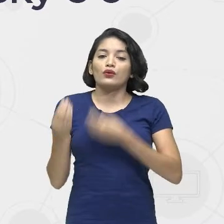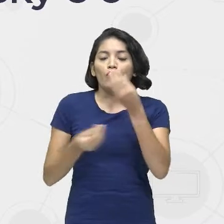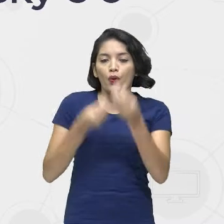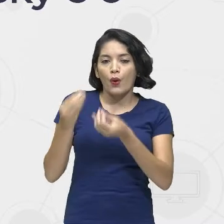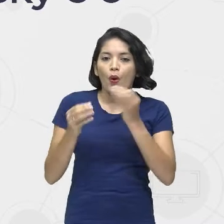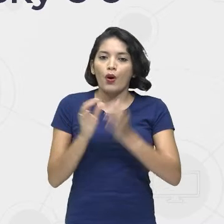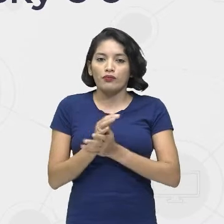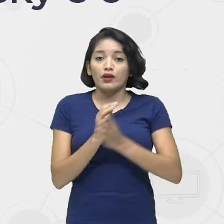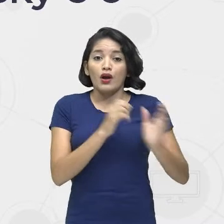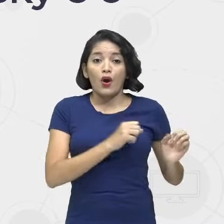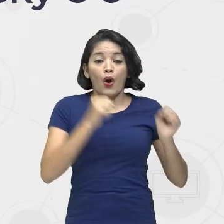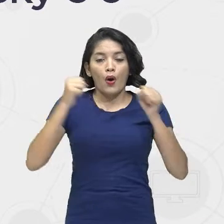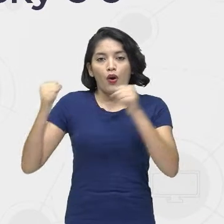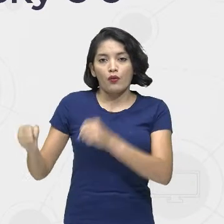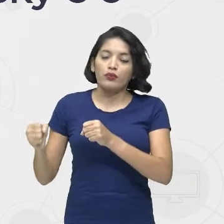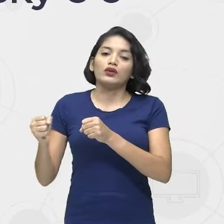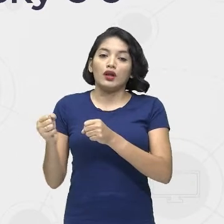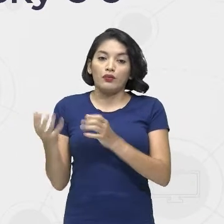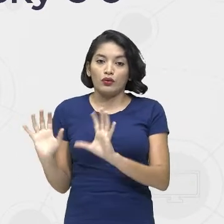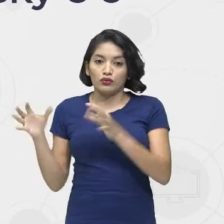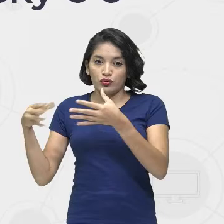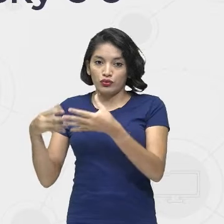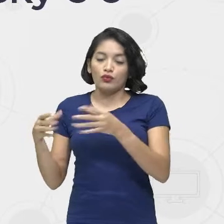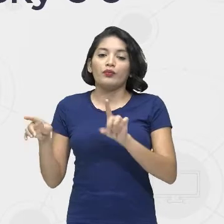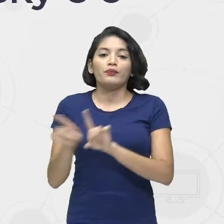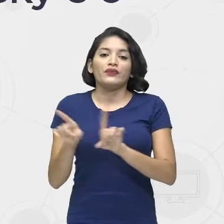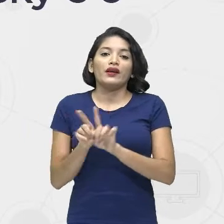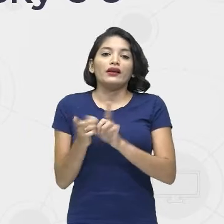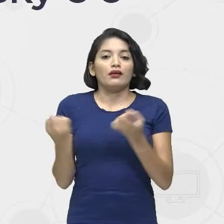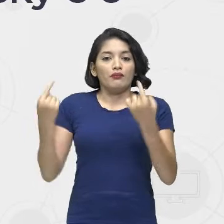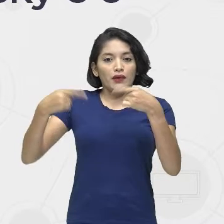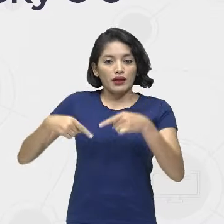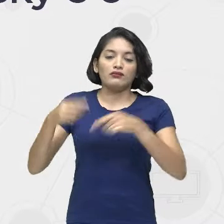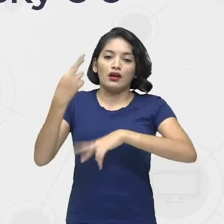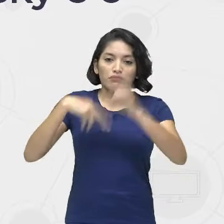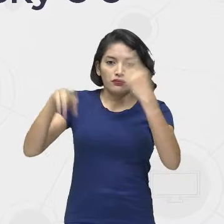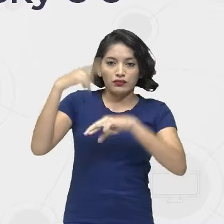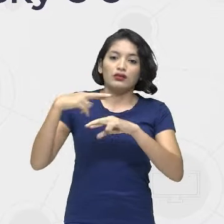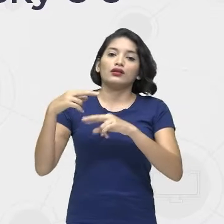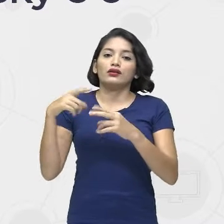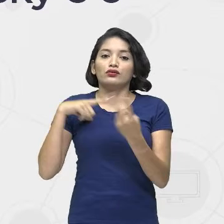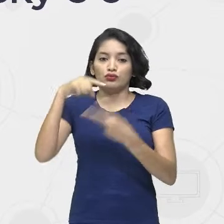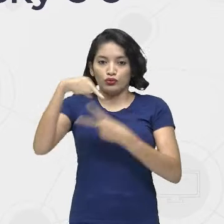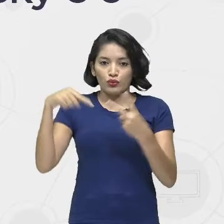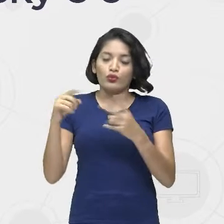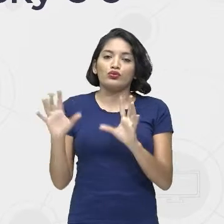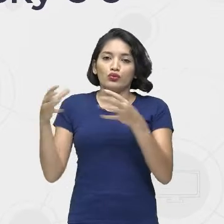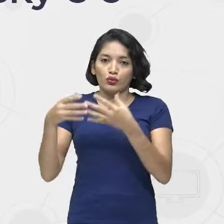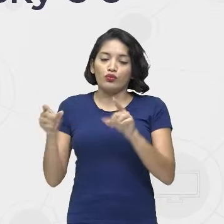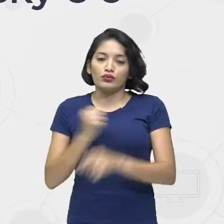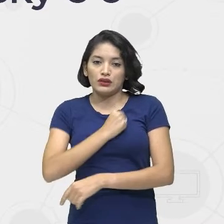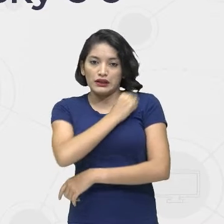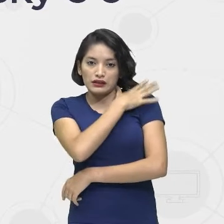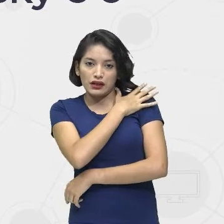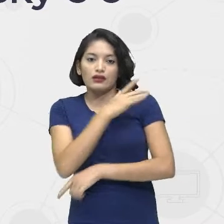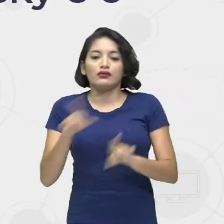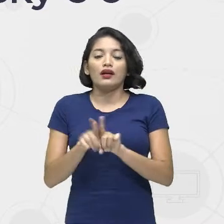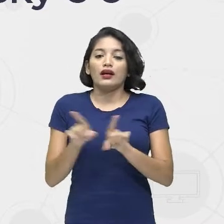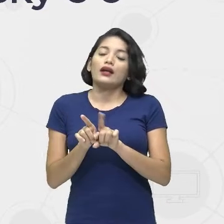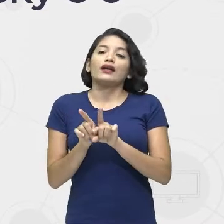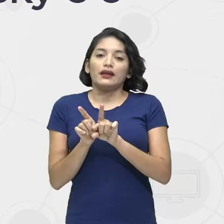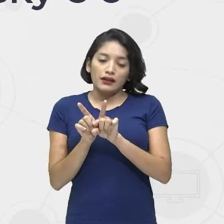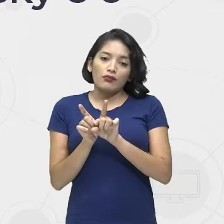tomada do poder pelos bolcheviques, a defesa da Revolução, no caso Trotsky, o Exército Vermelho, e a consolidação da Revolução.